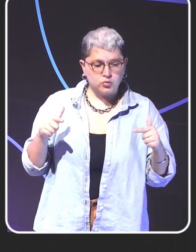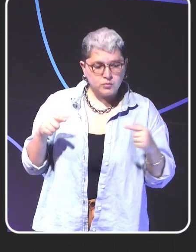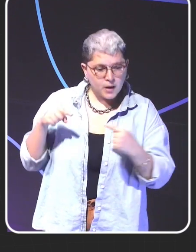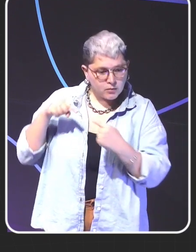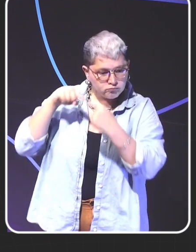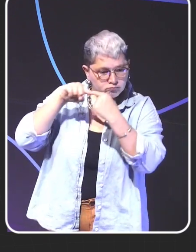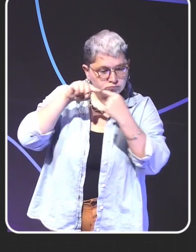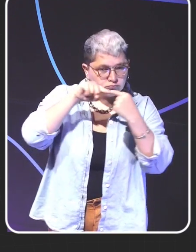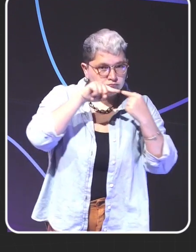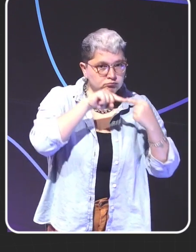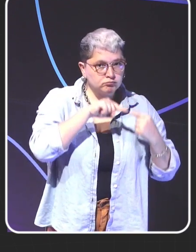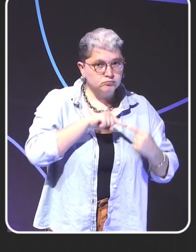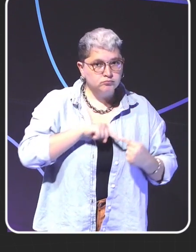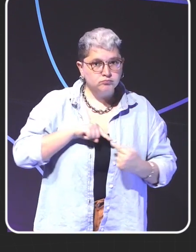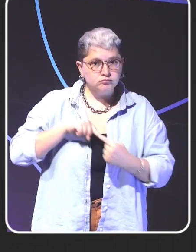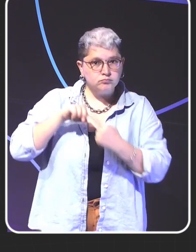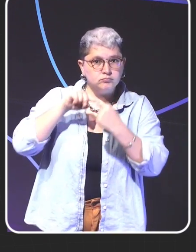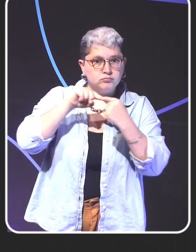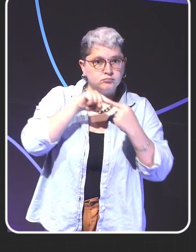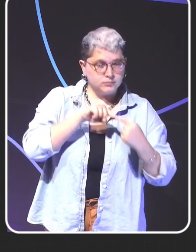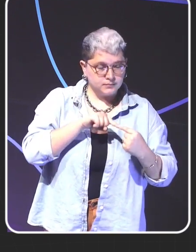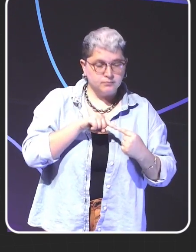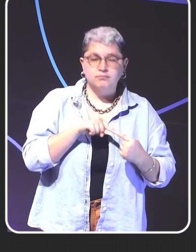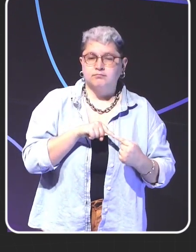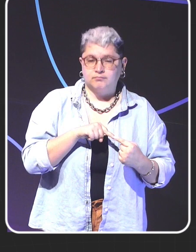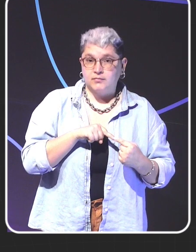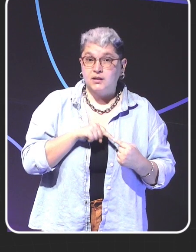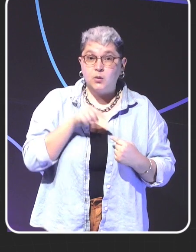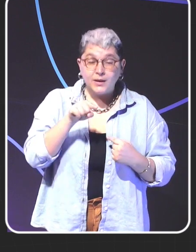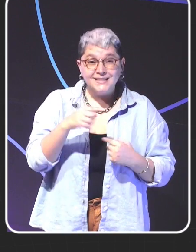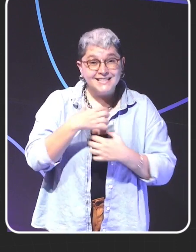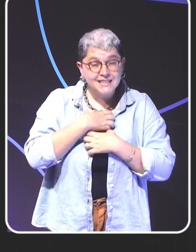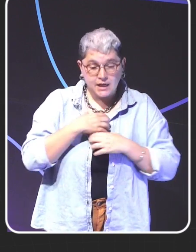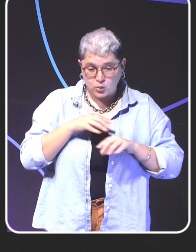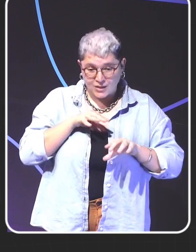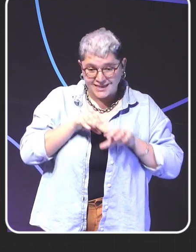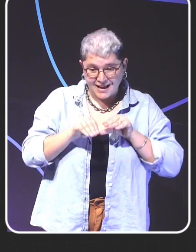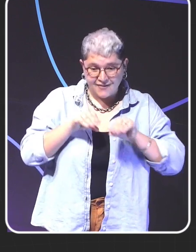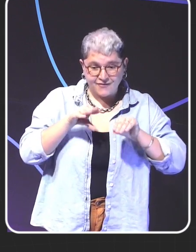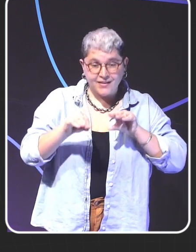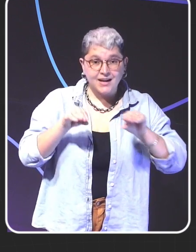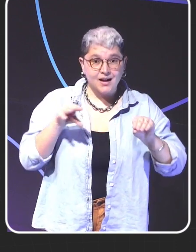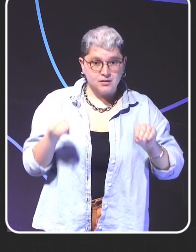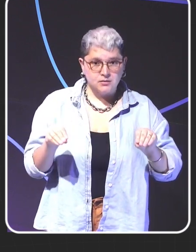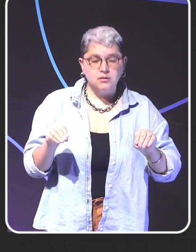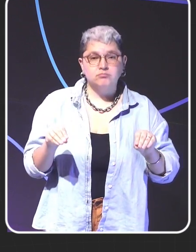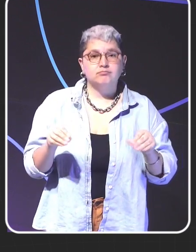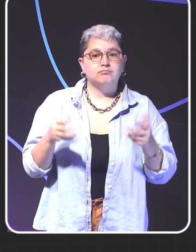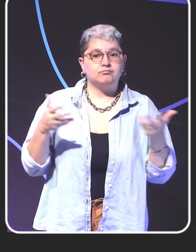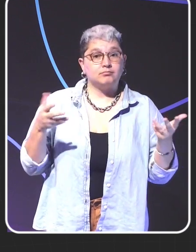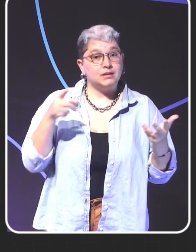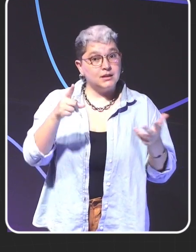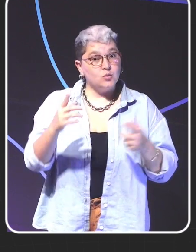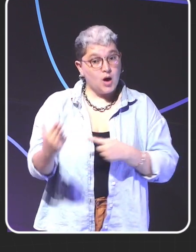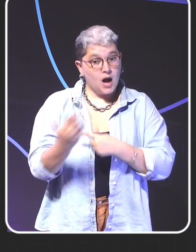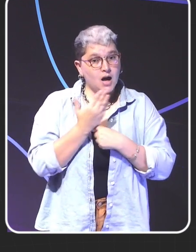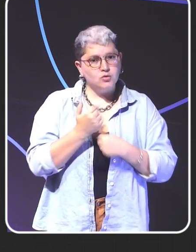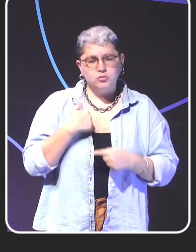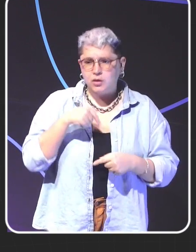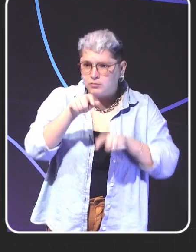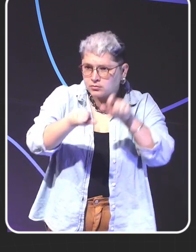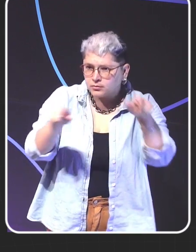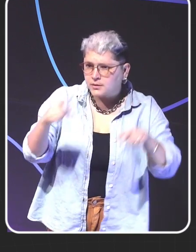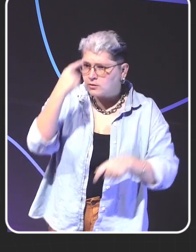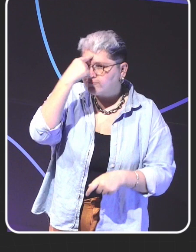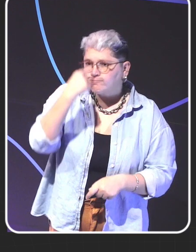meu look. Enfim, essa navegação de forma digital propicia maior personalização.